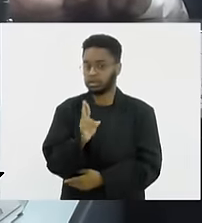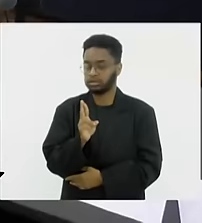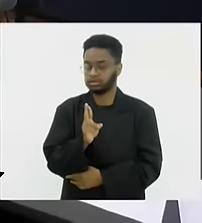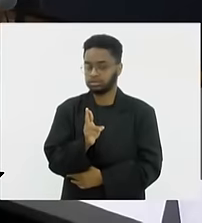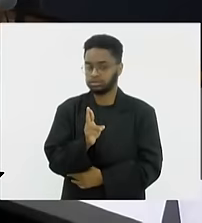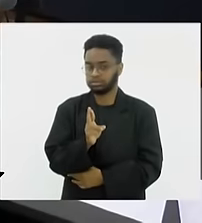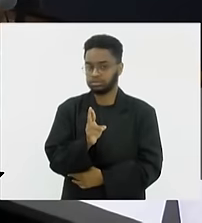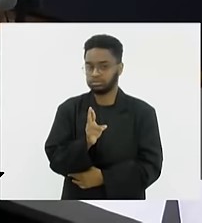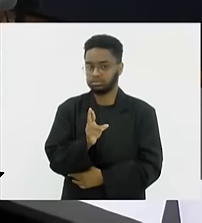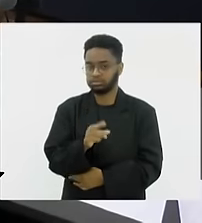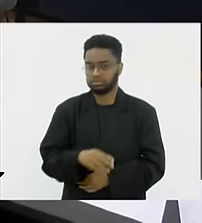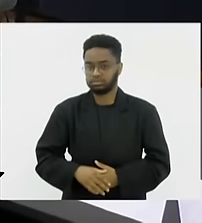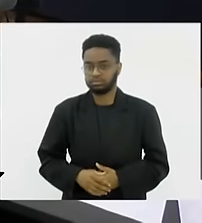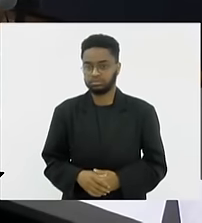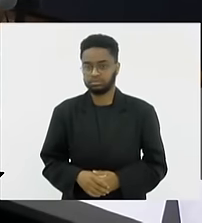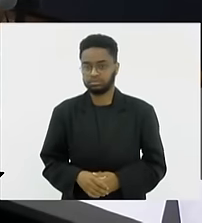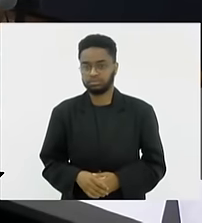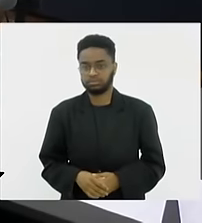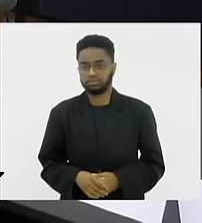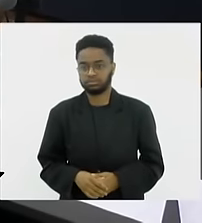ó.